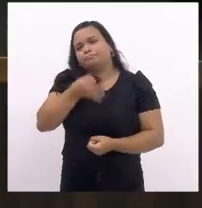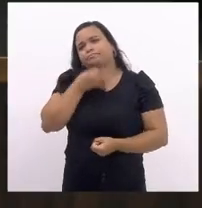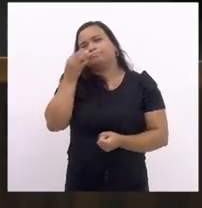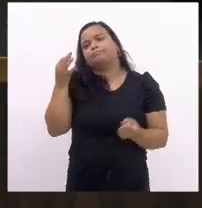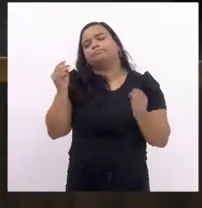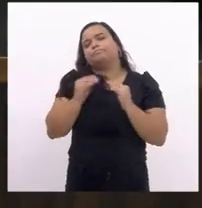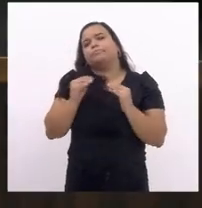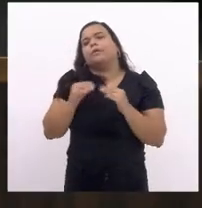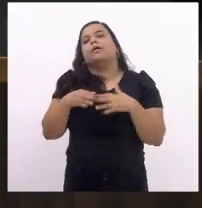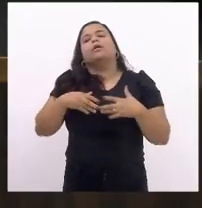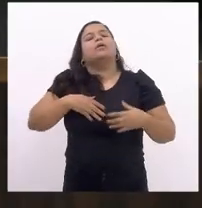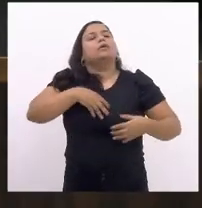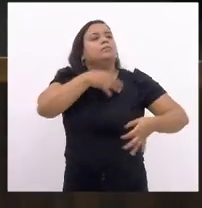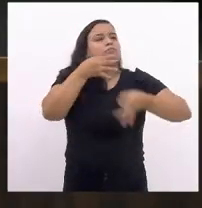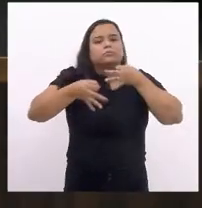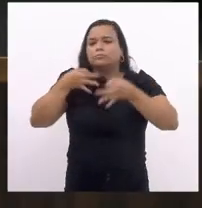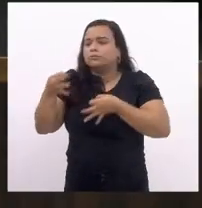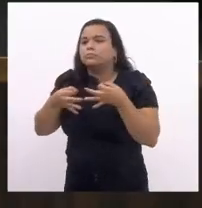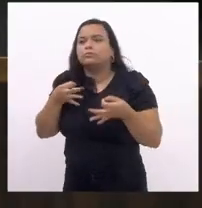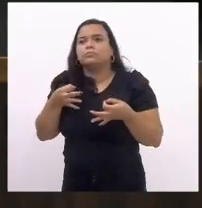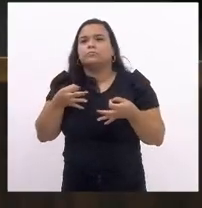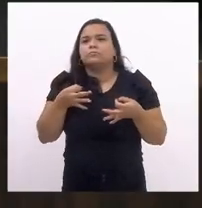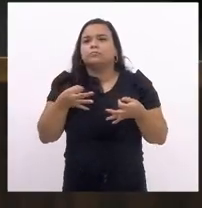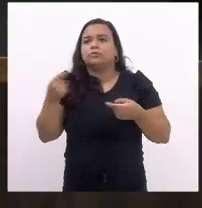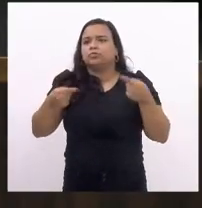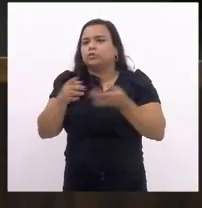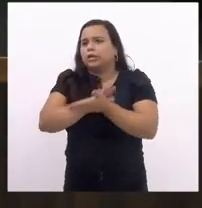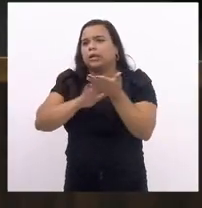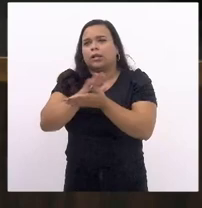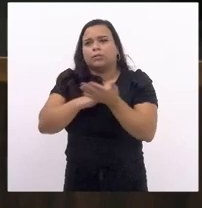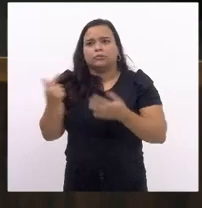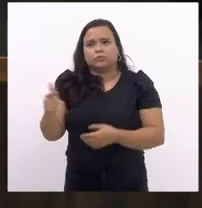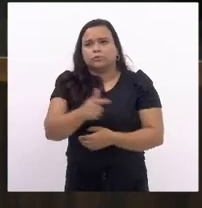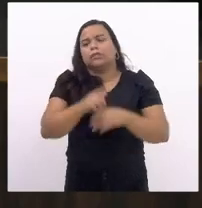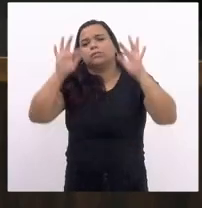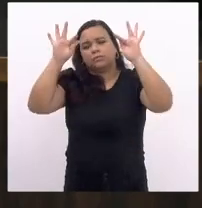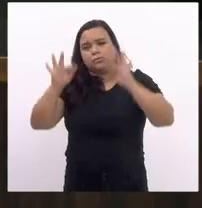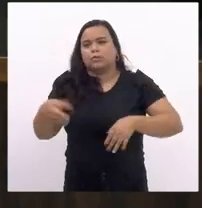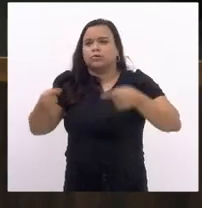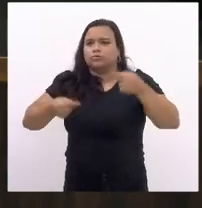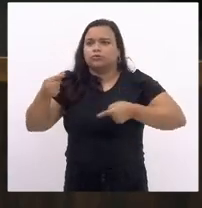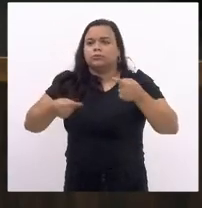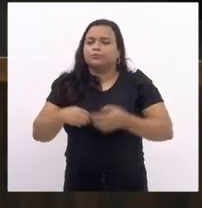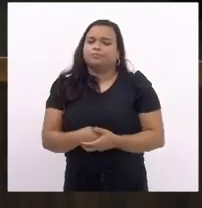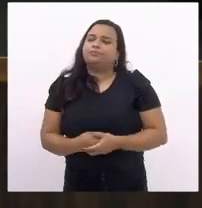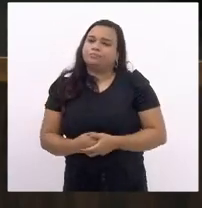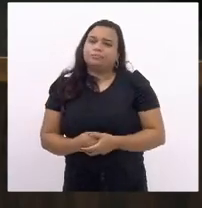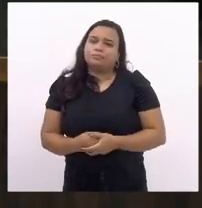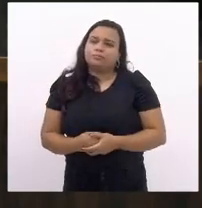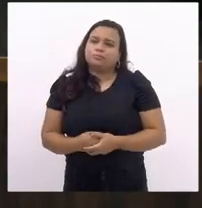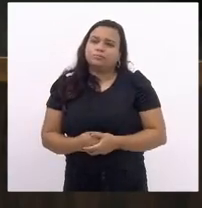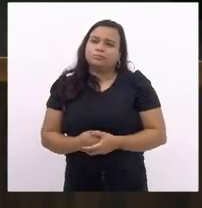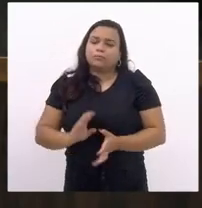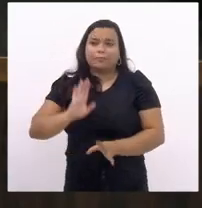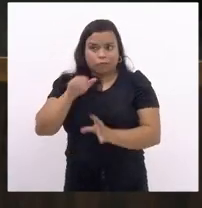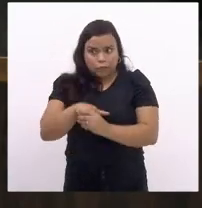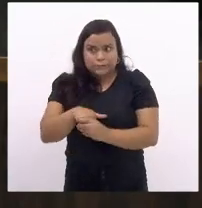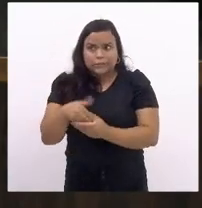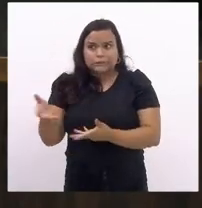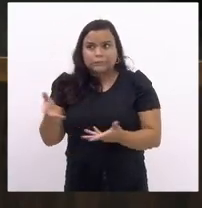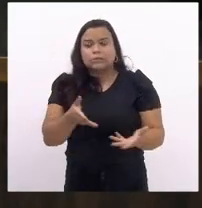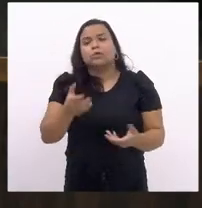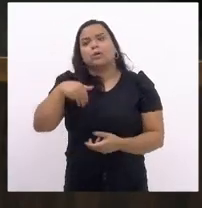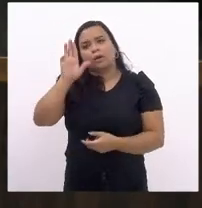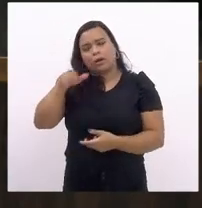pareceres emitidos em discussão, não havendo quem queira discutir, encerrada a discussão, em votação, os senhores